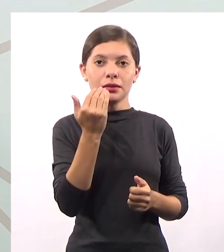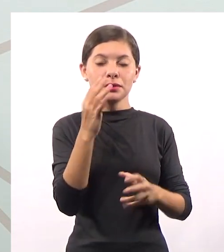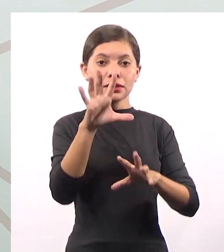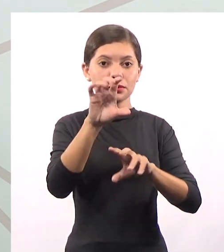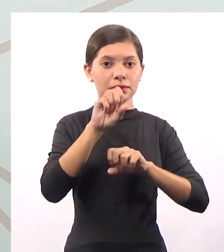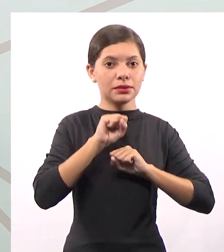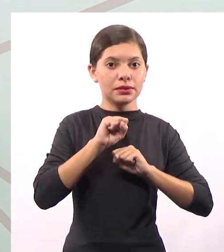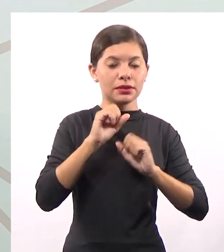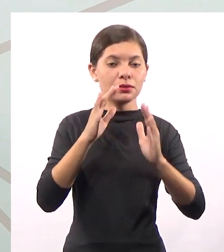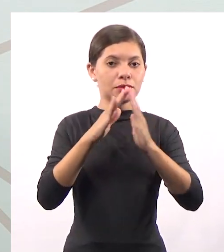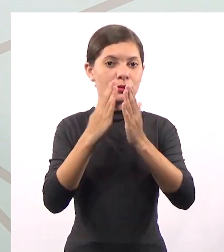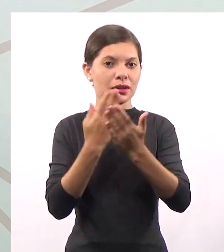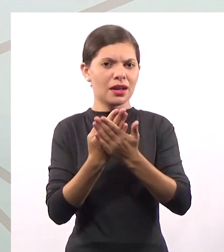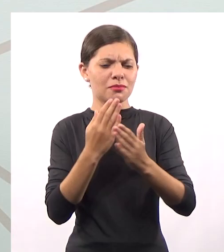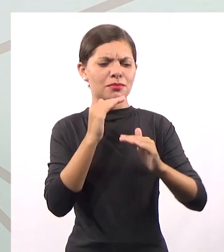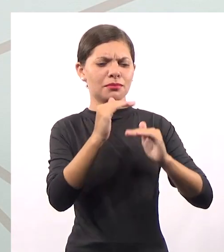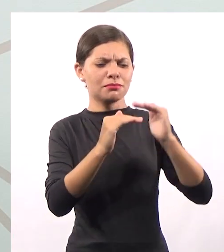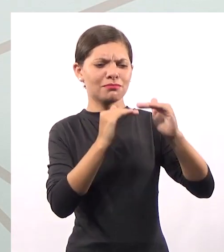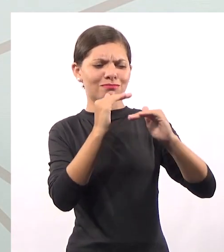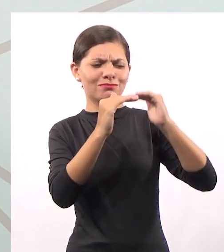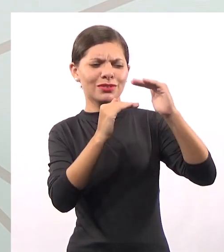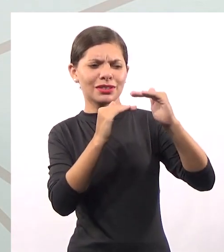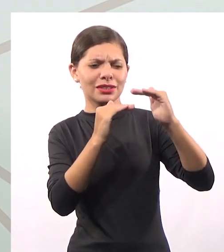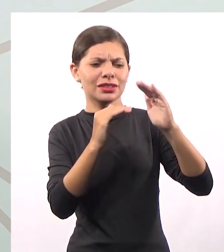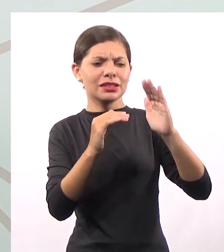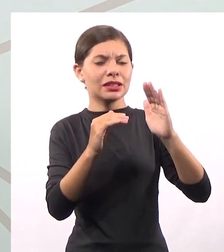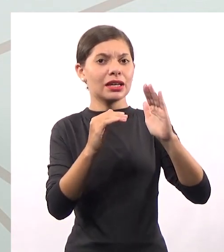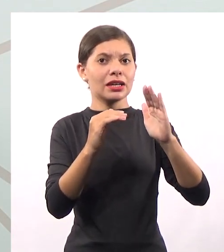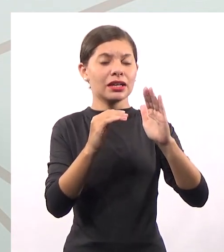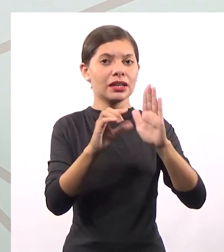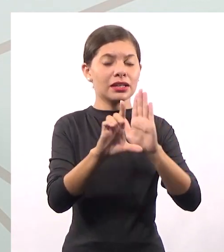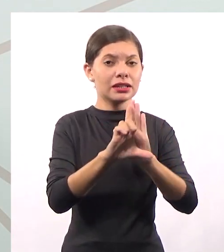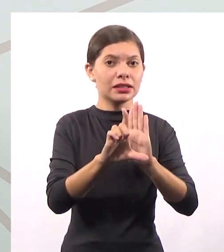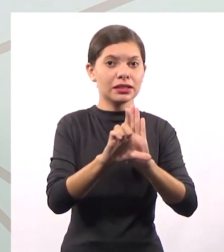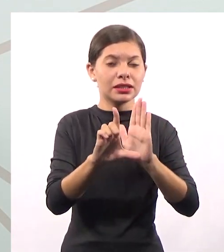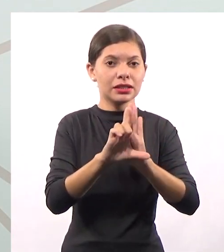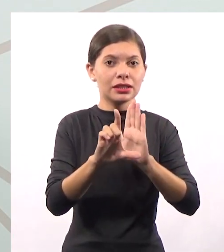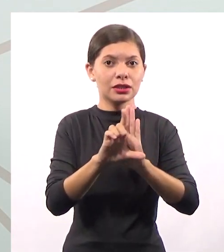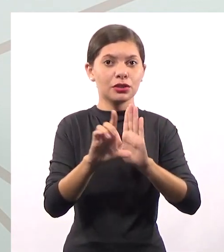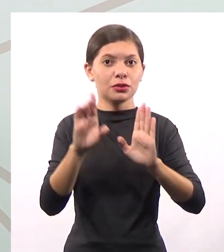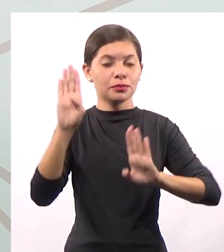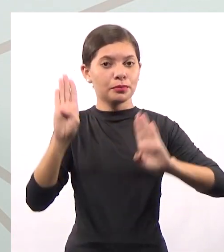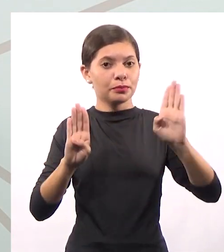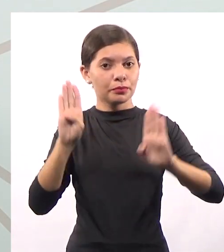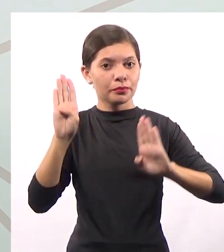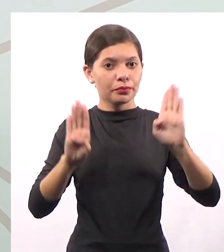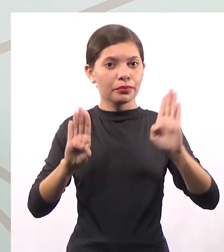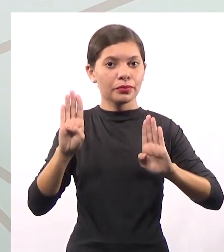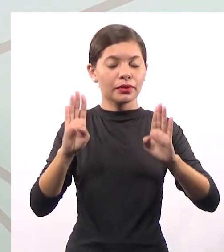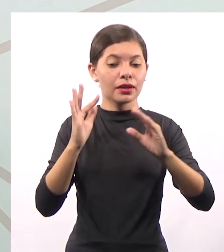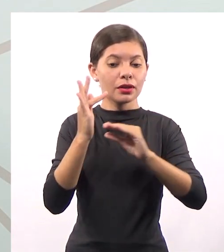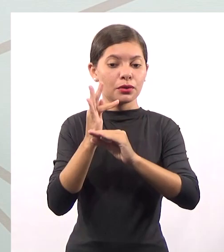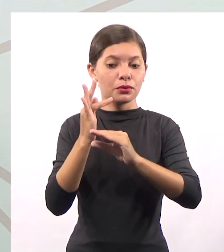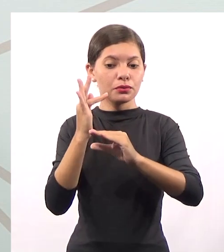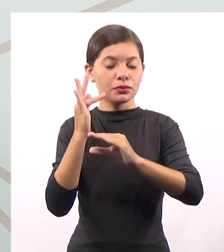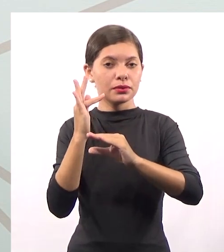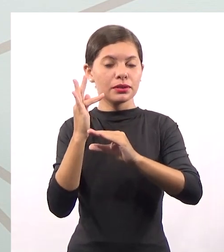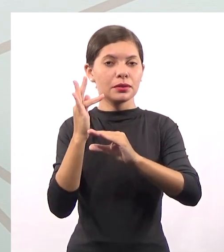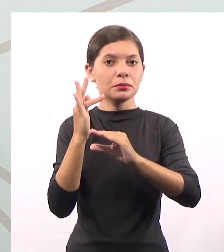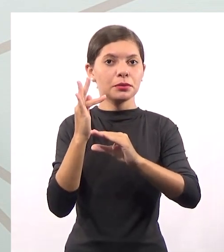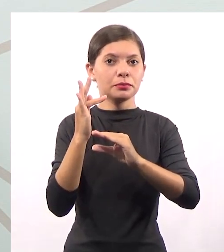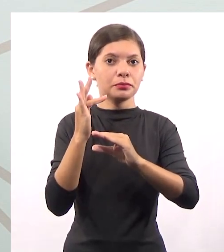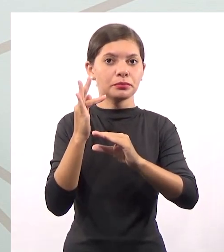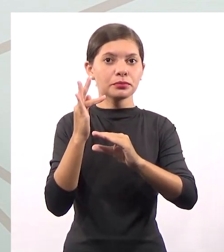alimentação escolar, tem todo um processo licitatório. Para o Fundeb, não há, à medida que